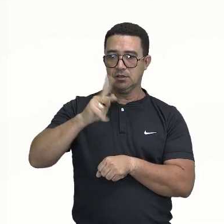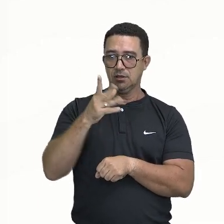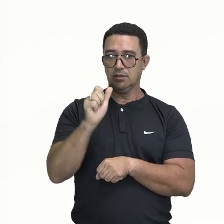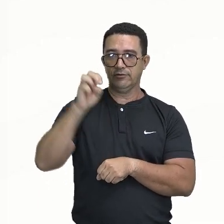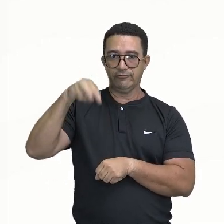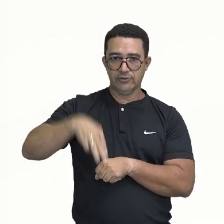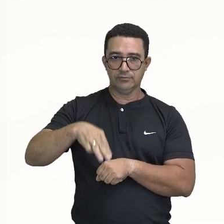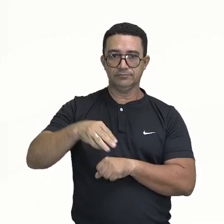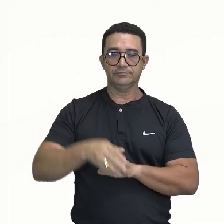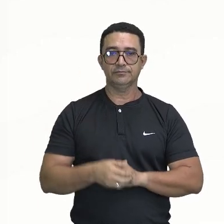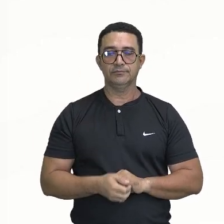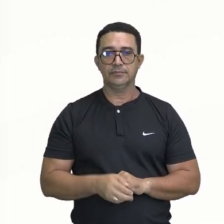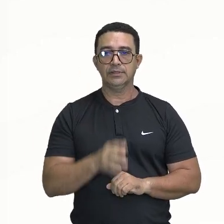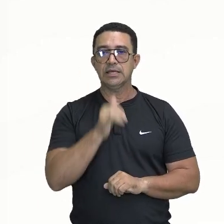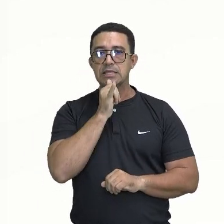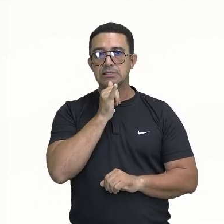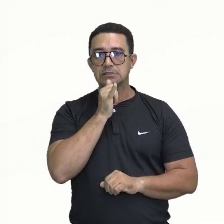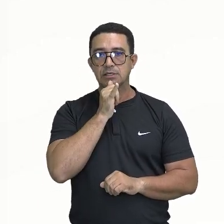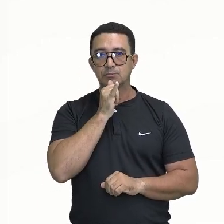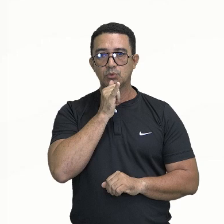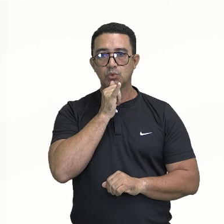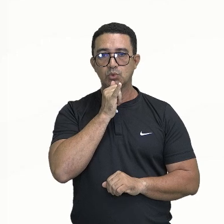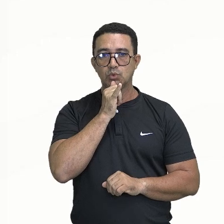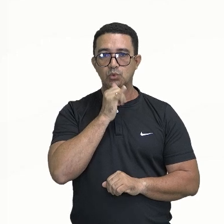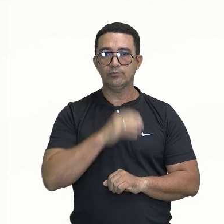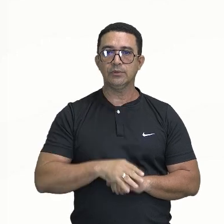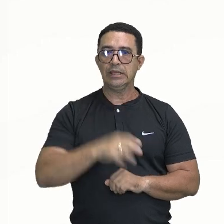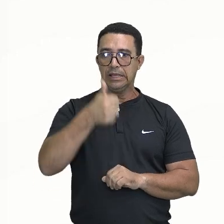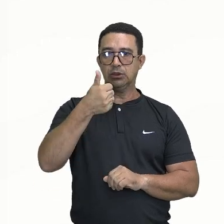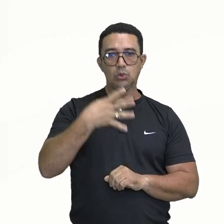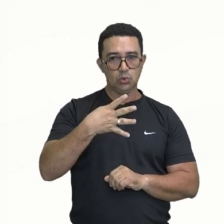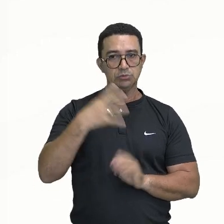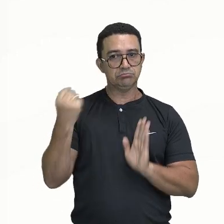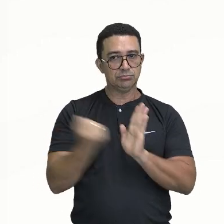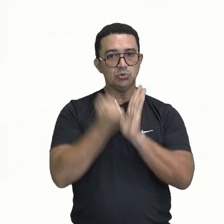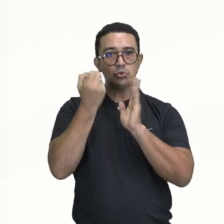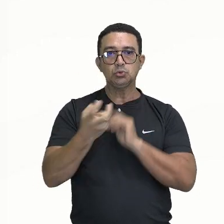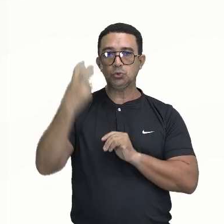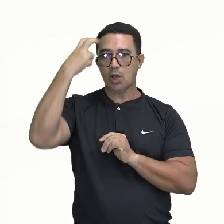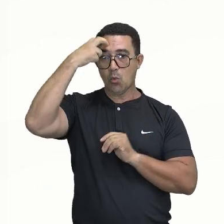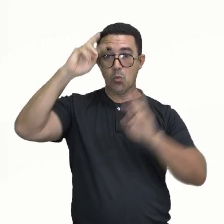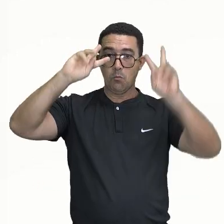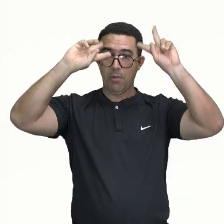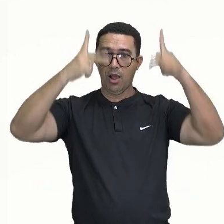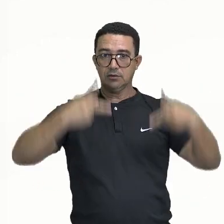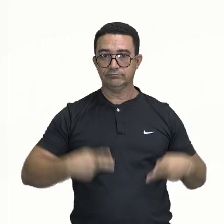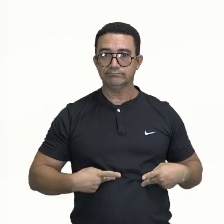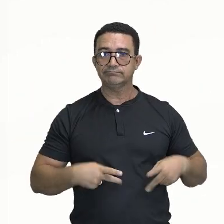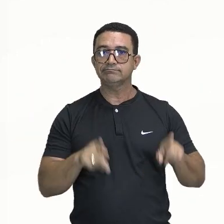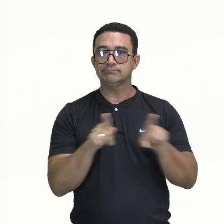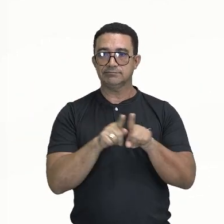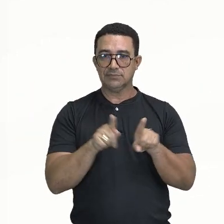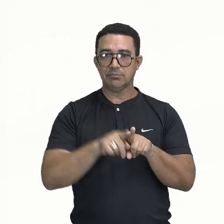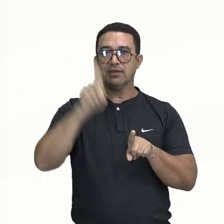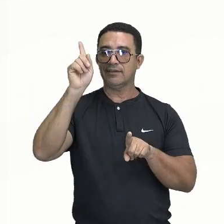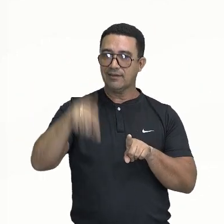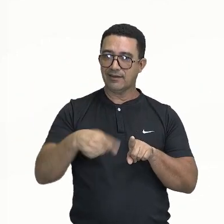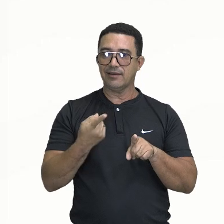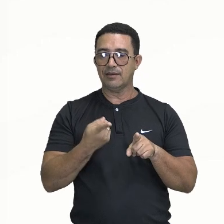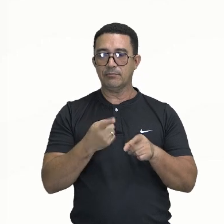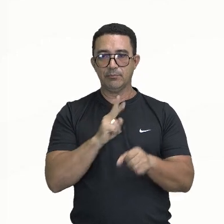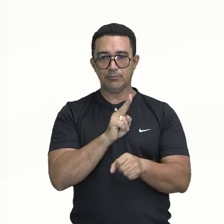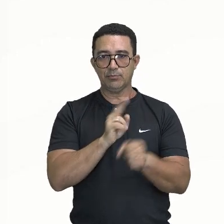temos aqui como exemplo 14 patrimônios culturais da humanidade, e também são protegidos